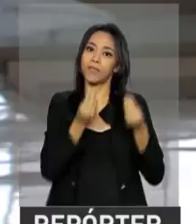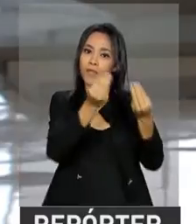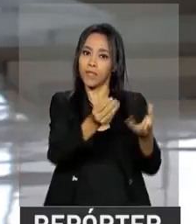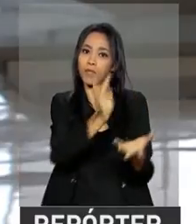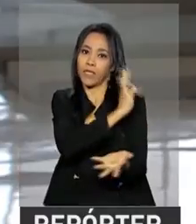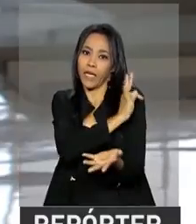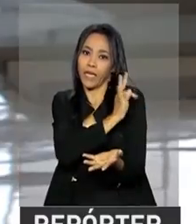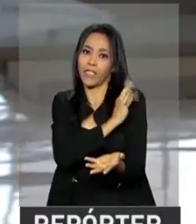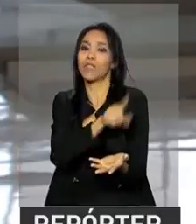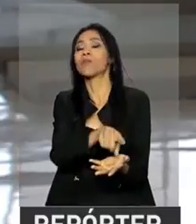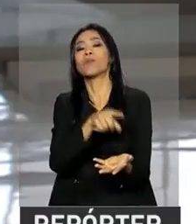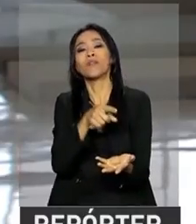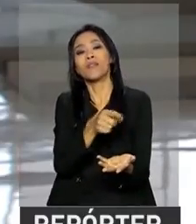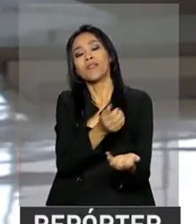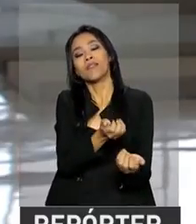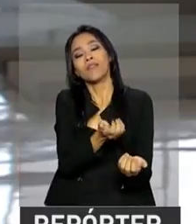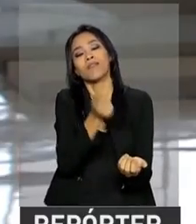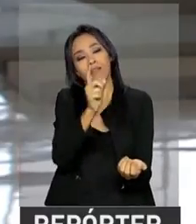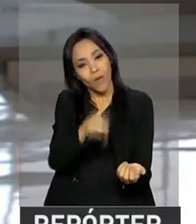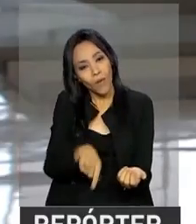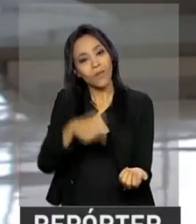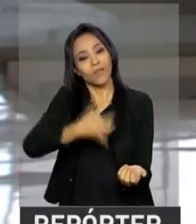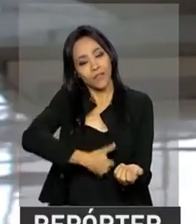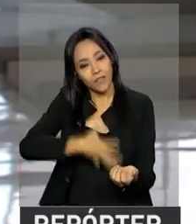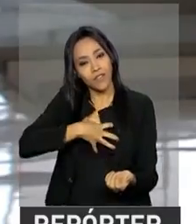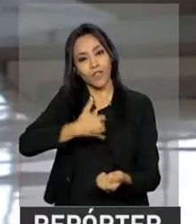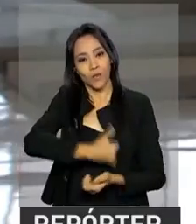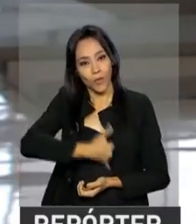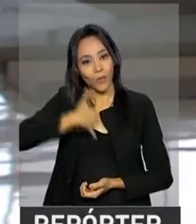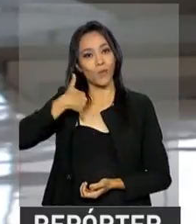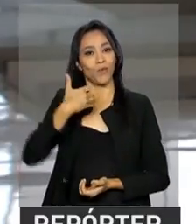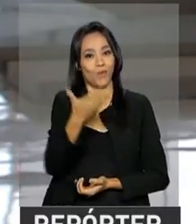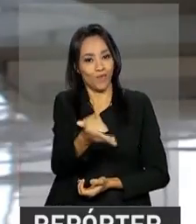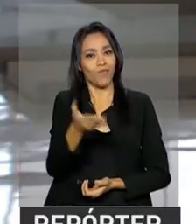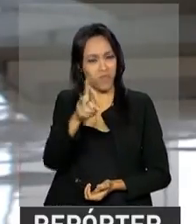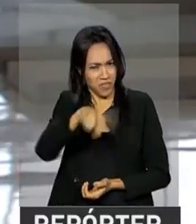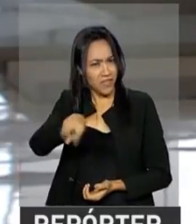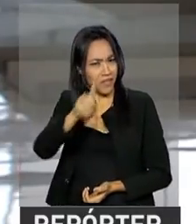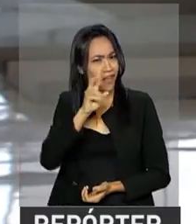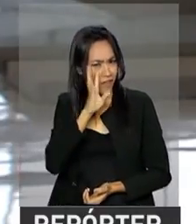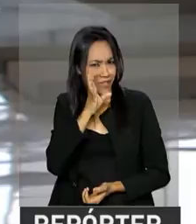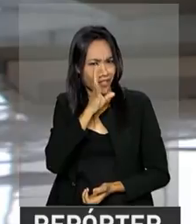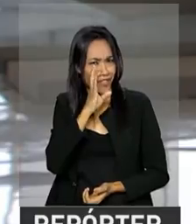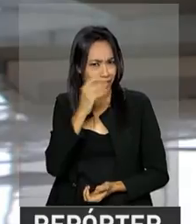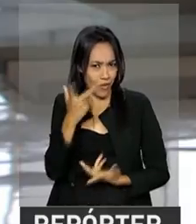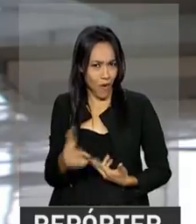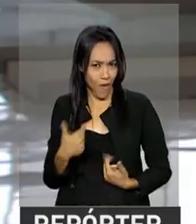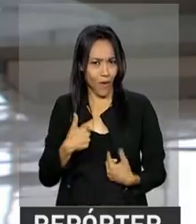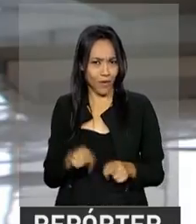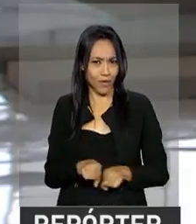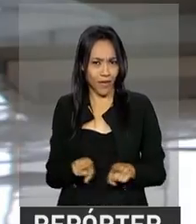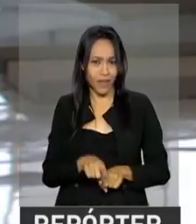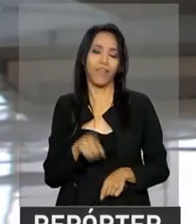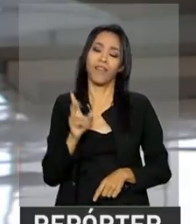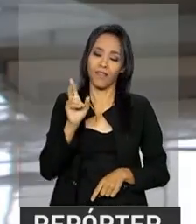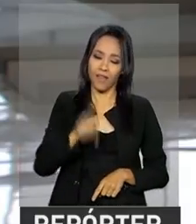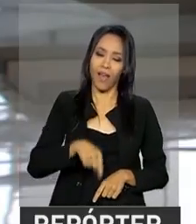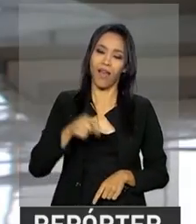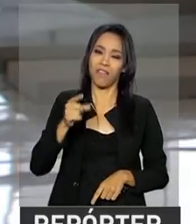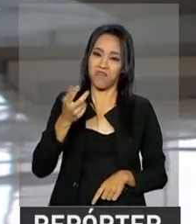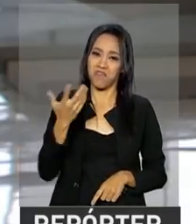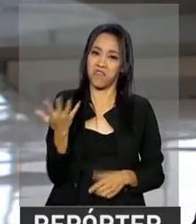dá aos brasileiros mais um motivo de orgulho. Leandro, você também deve ter acompanhado a partida, assim como eu. Foi, de fato, uma